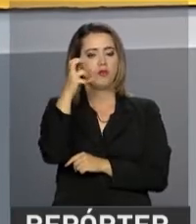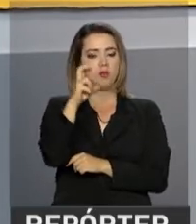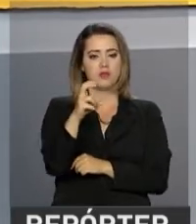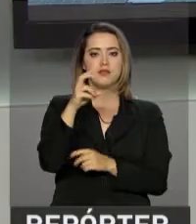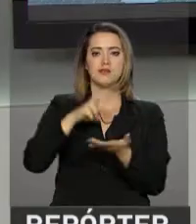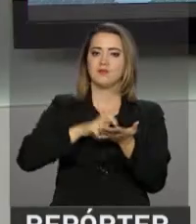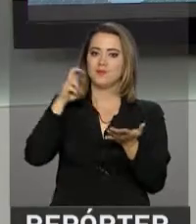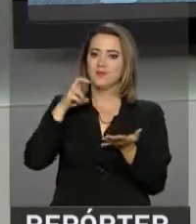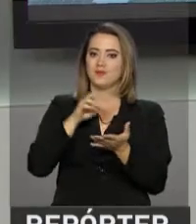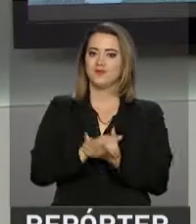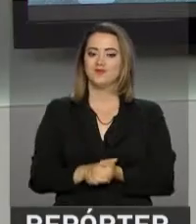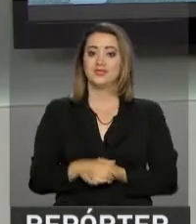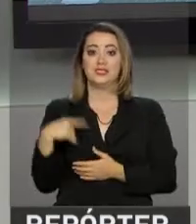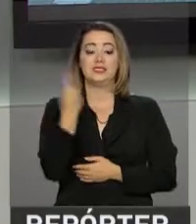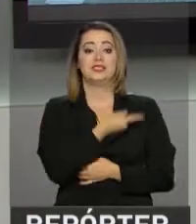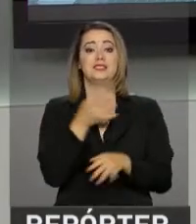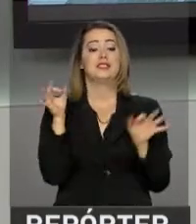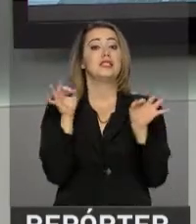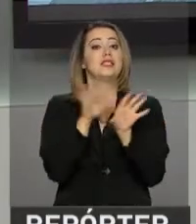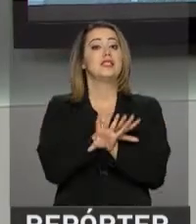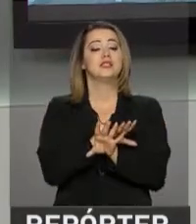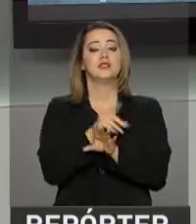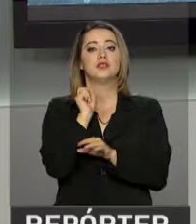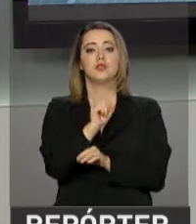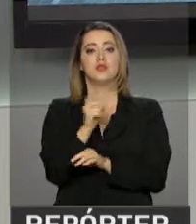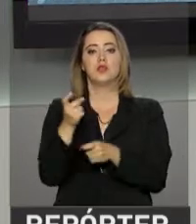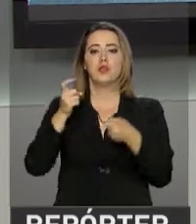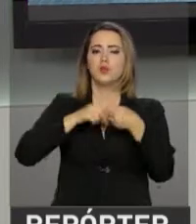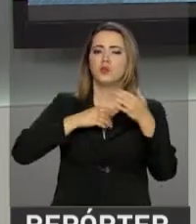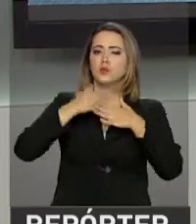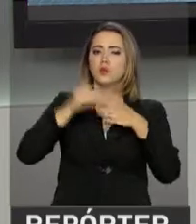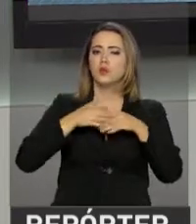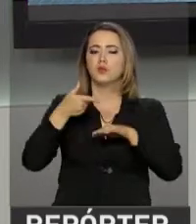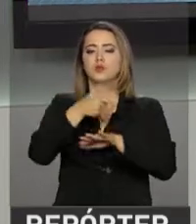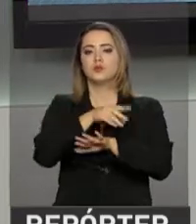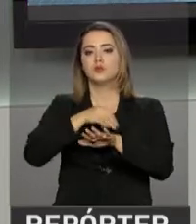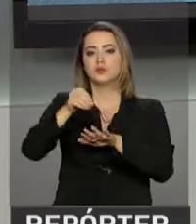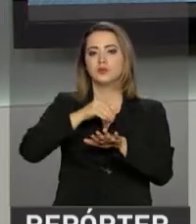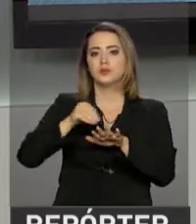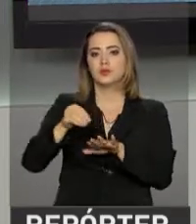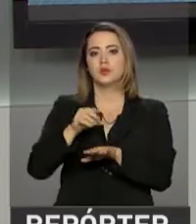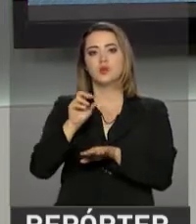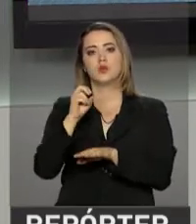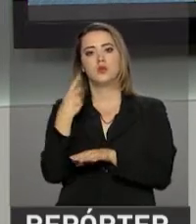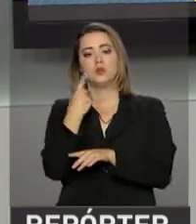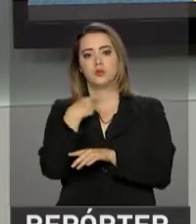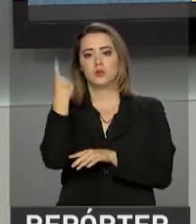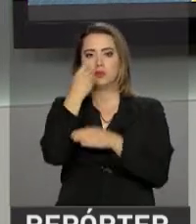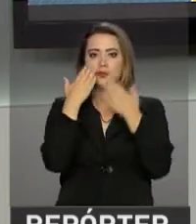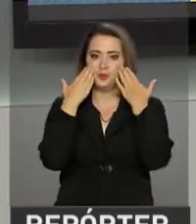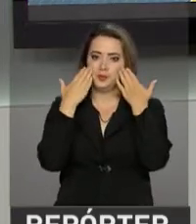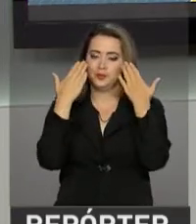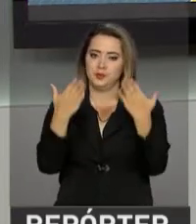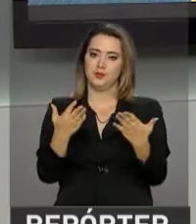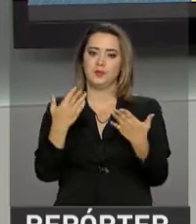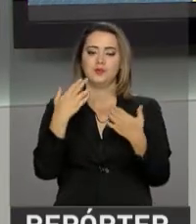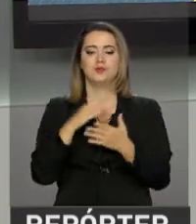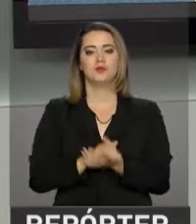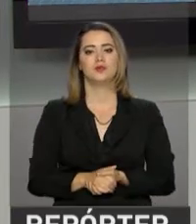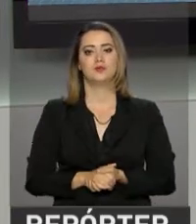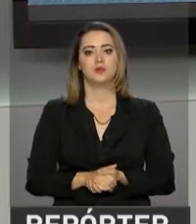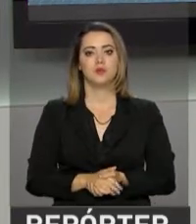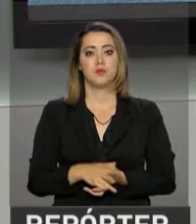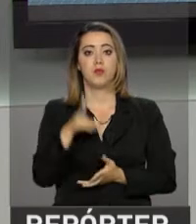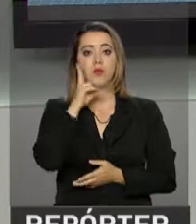manhã. O repórter NBR fica por aqui. Nós voltamos a qualquer momento com outras informações ou em uma hora na nossa próxima